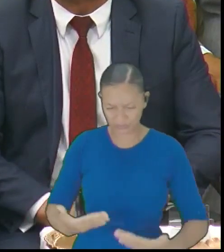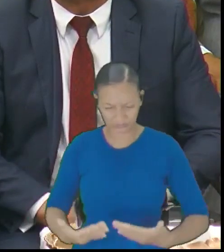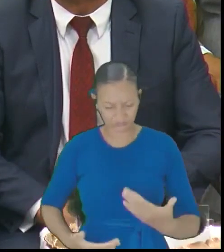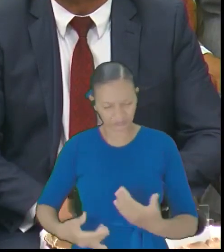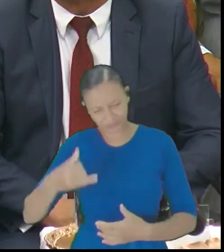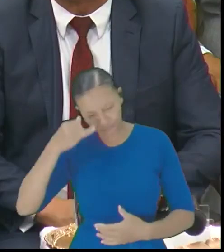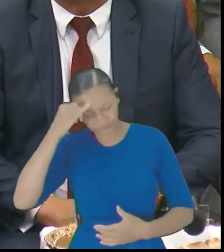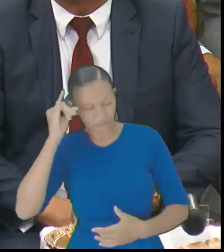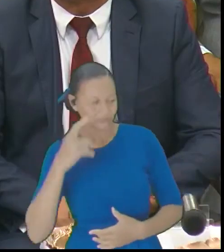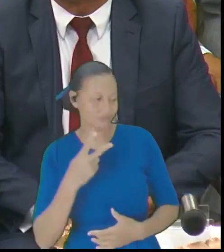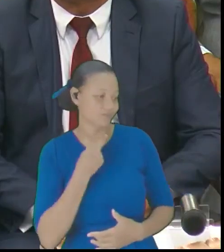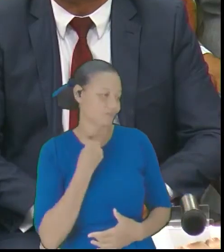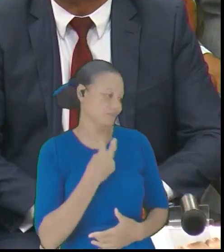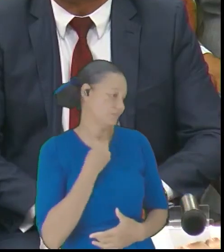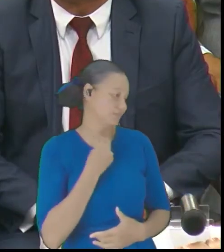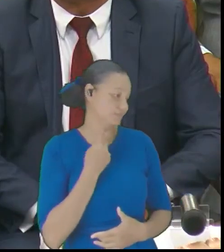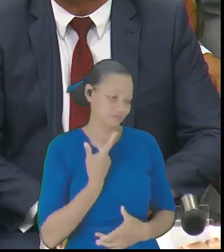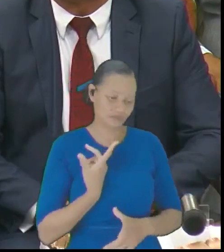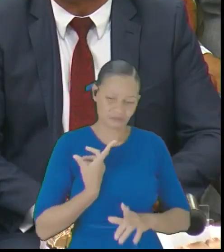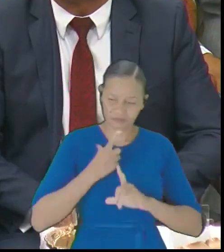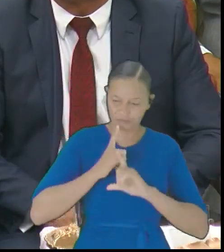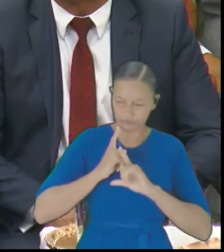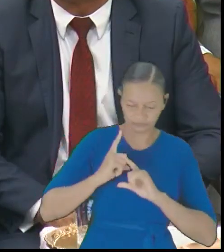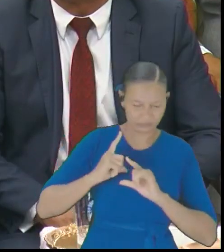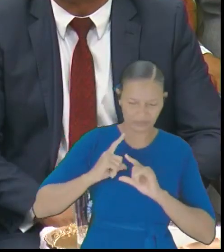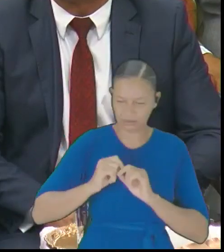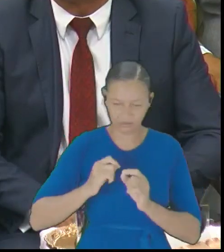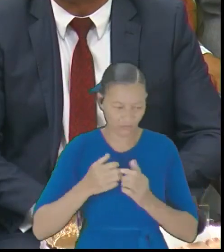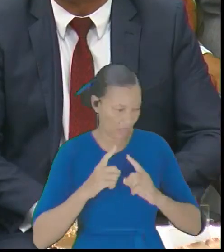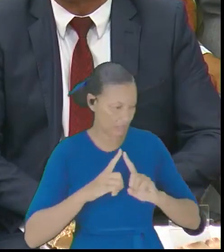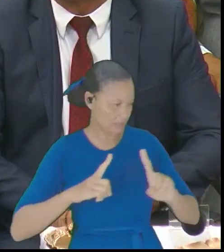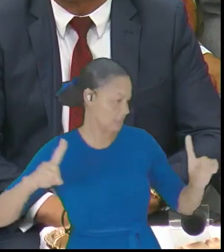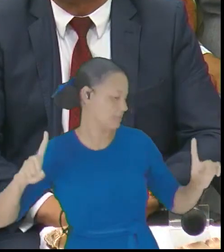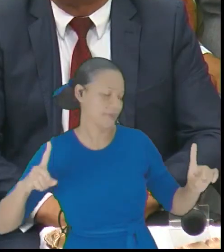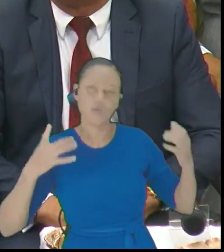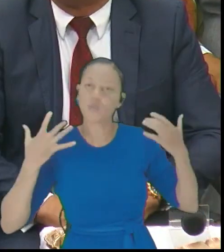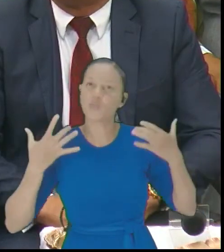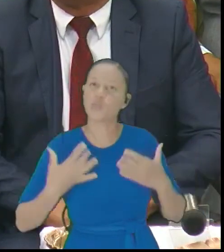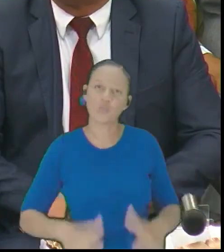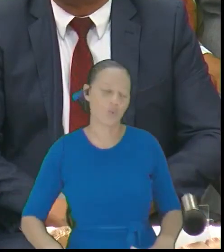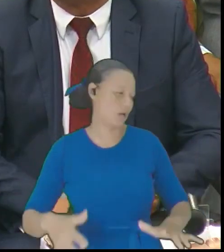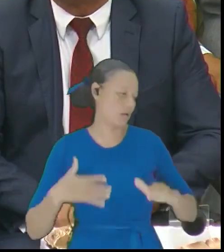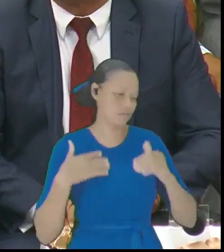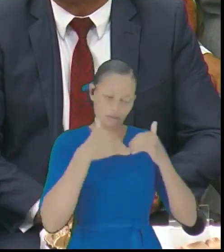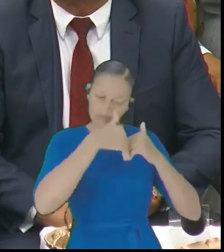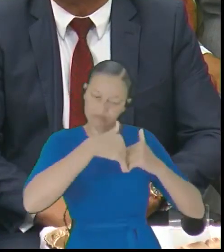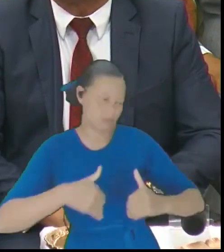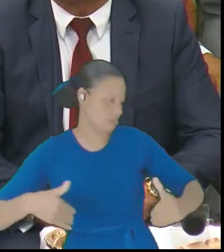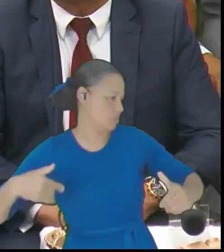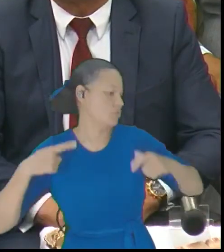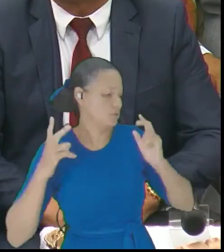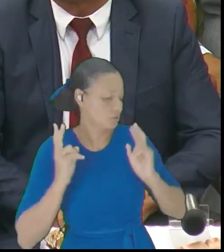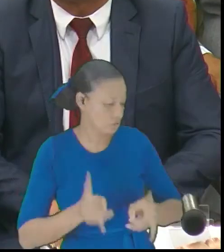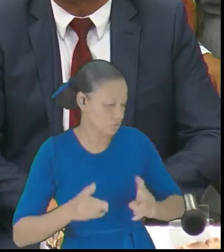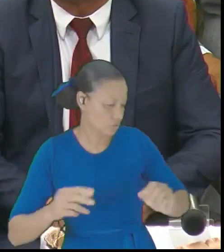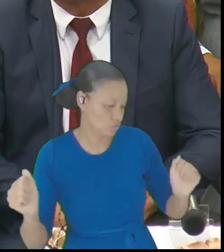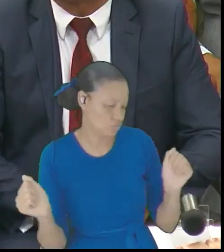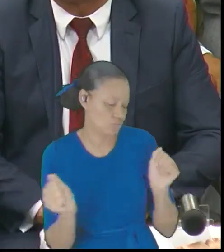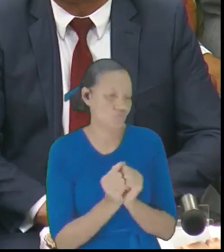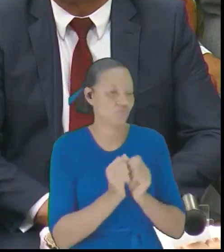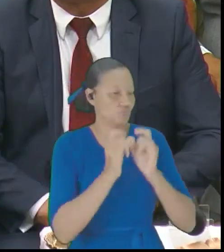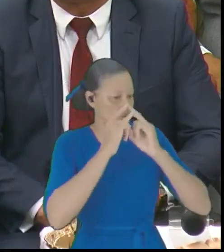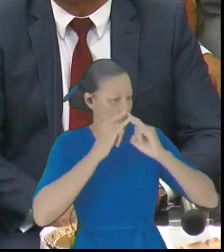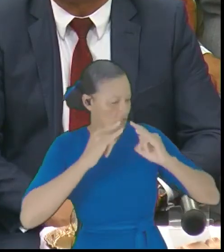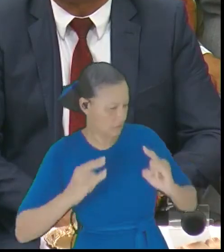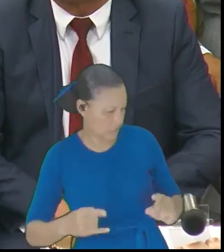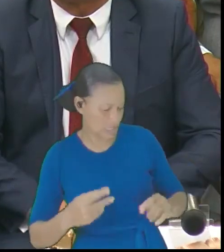que tem, o que eu não posso é sair da sua presença, o que eu não posso é sair da sua tenda, o que eu